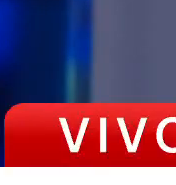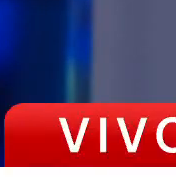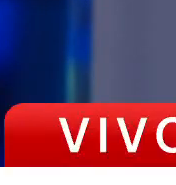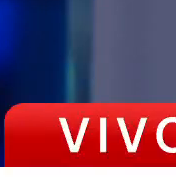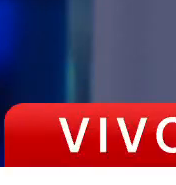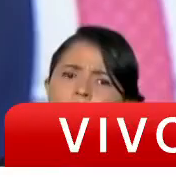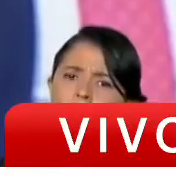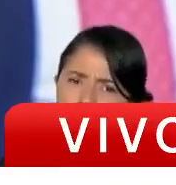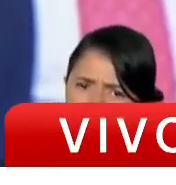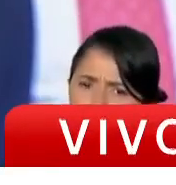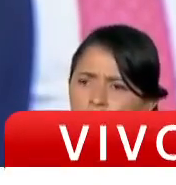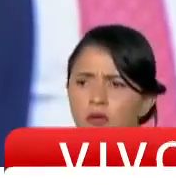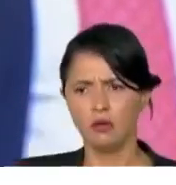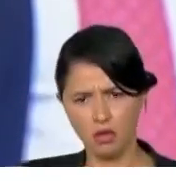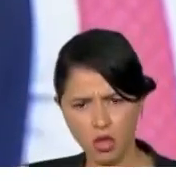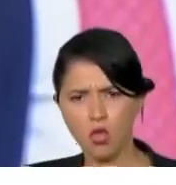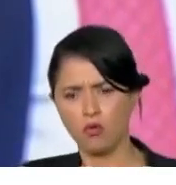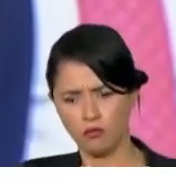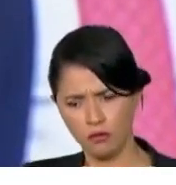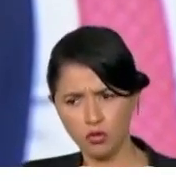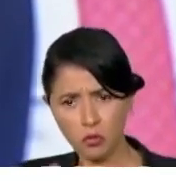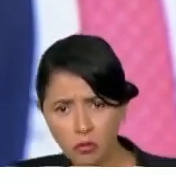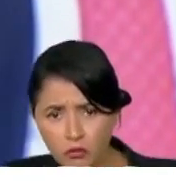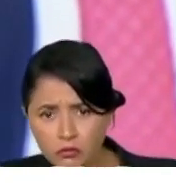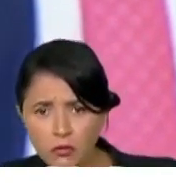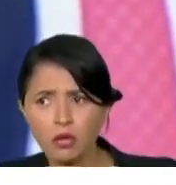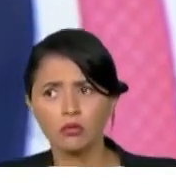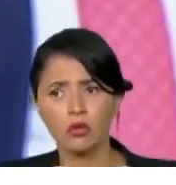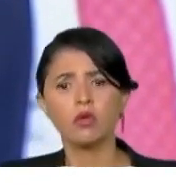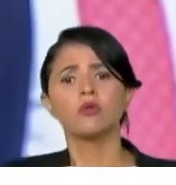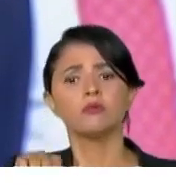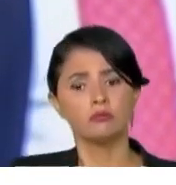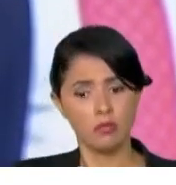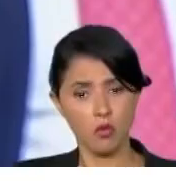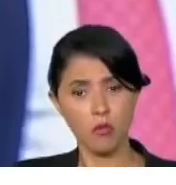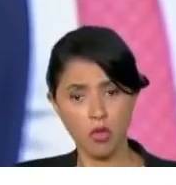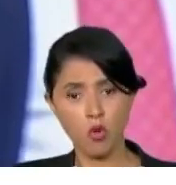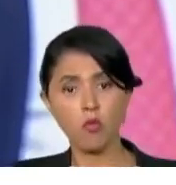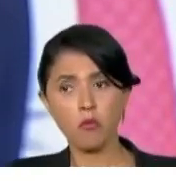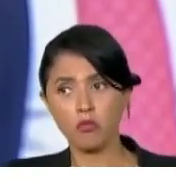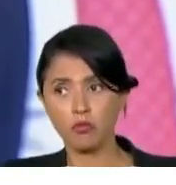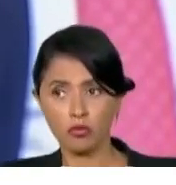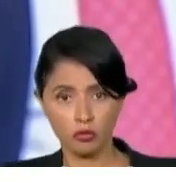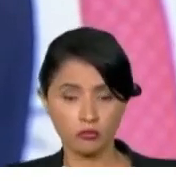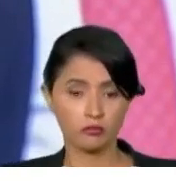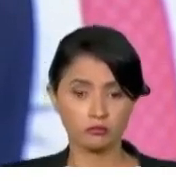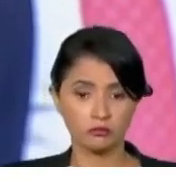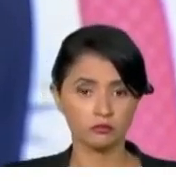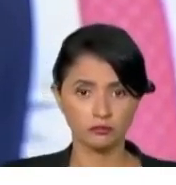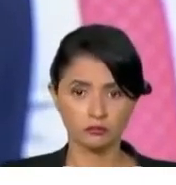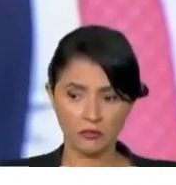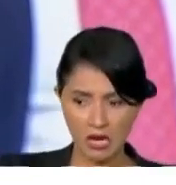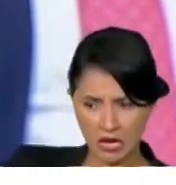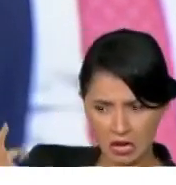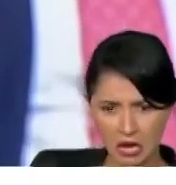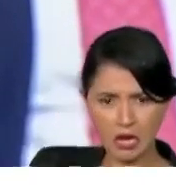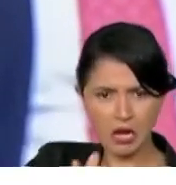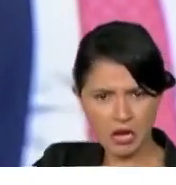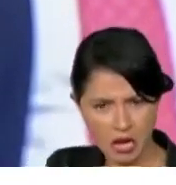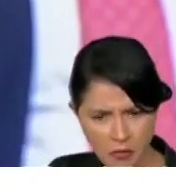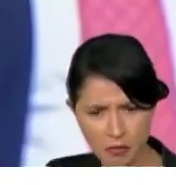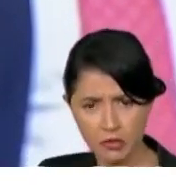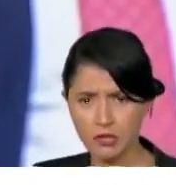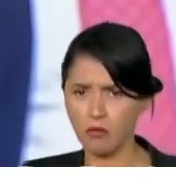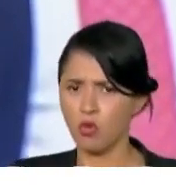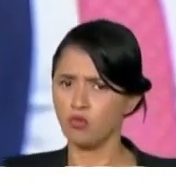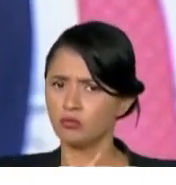ouvir. Eu sou governador de estado. Eu fui eleito pelo meu povo. Eu não vou botar a Câmara em policial meu de